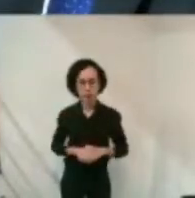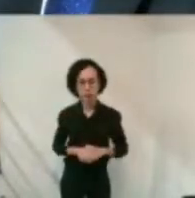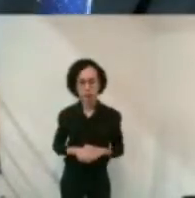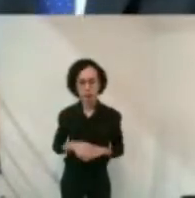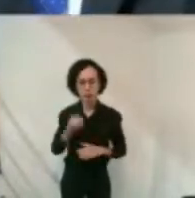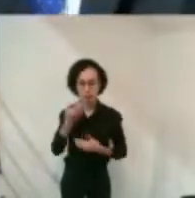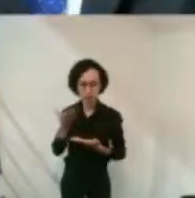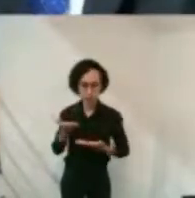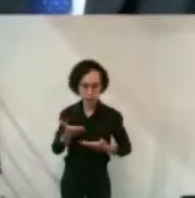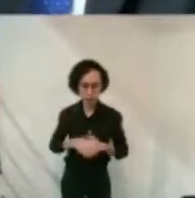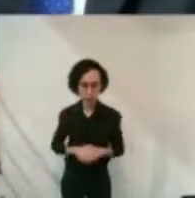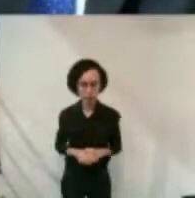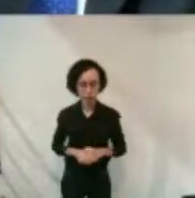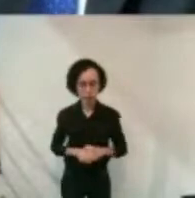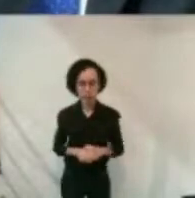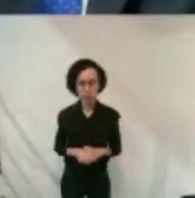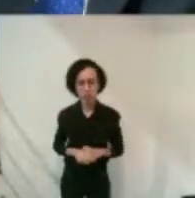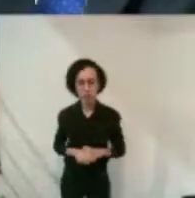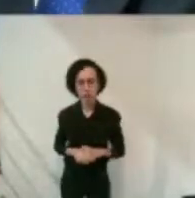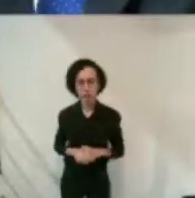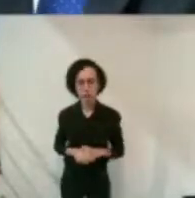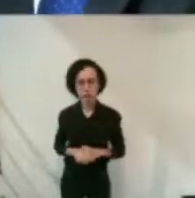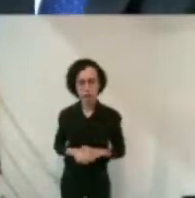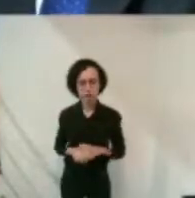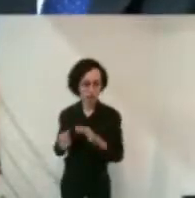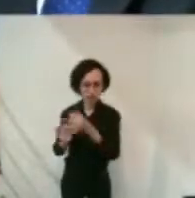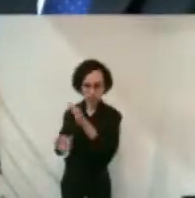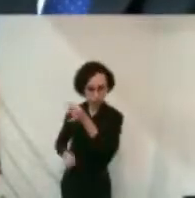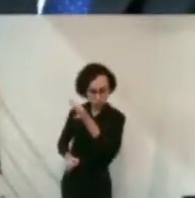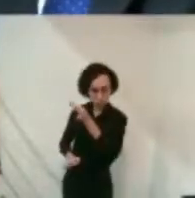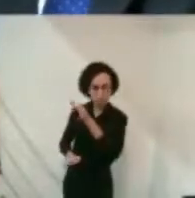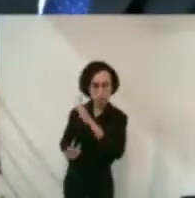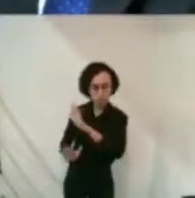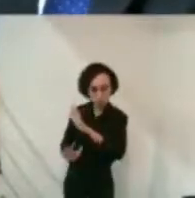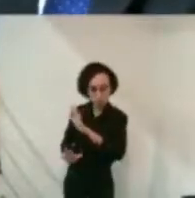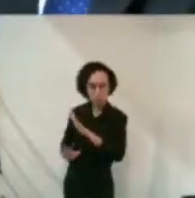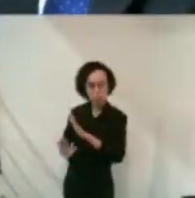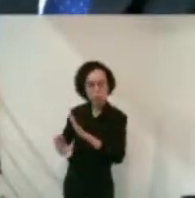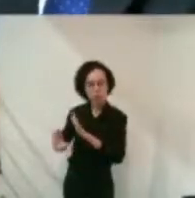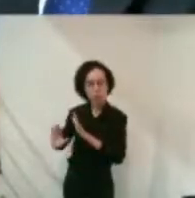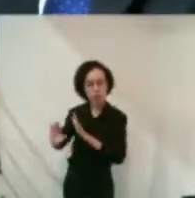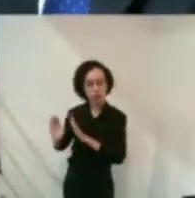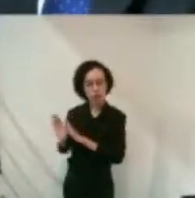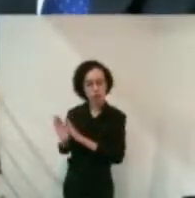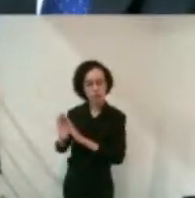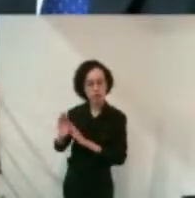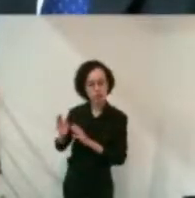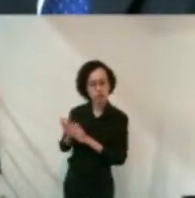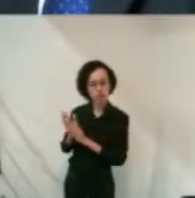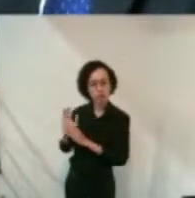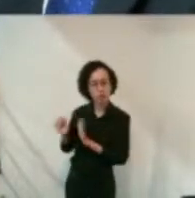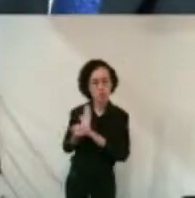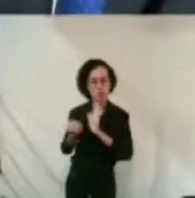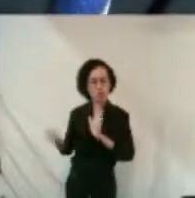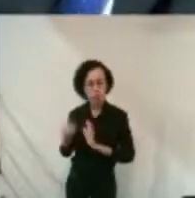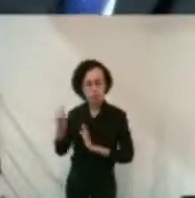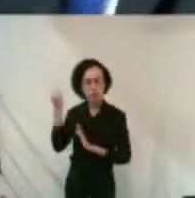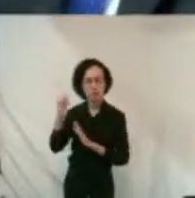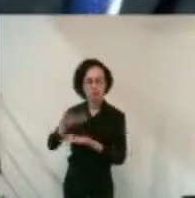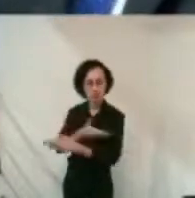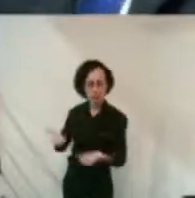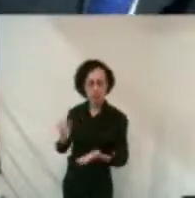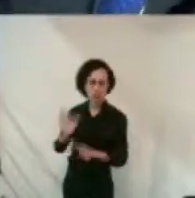e muito bem-vindas. Eu não me alongarei, mas apenas para registrar a importância desse evento, como aqui